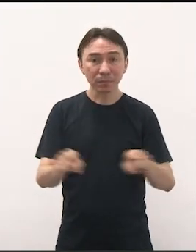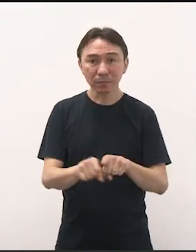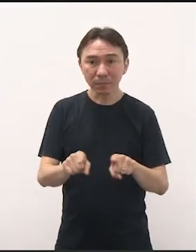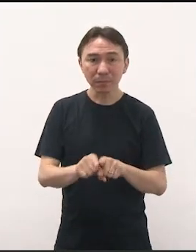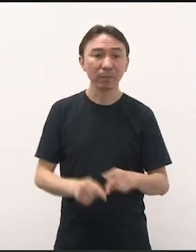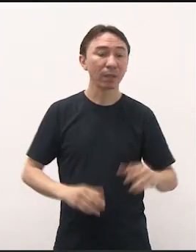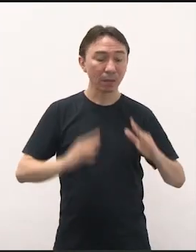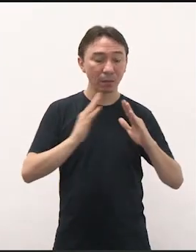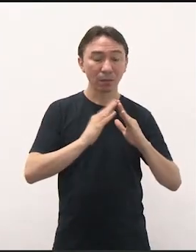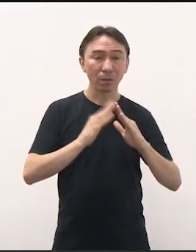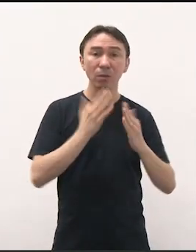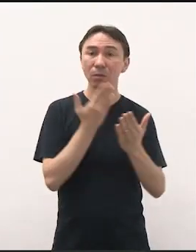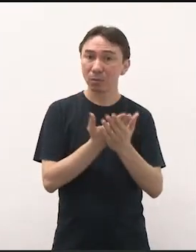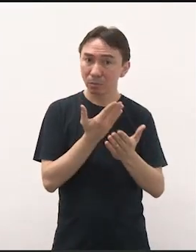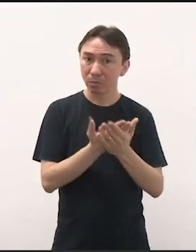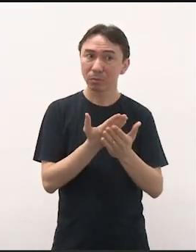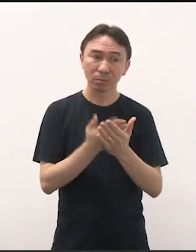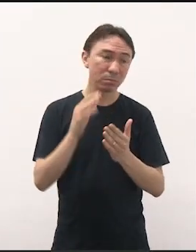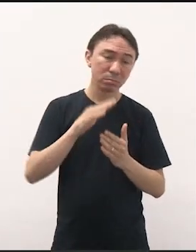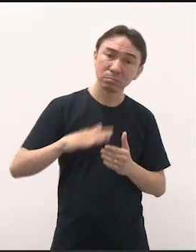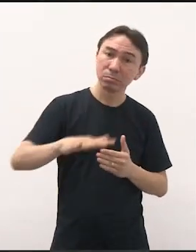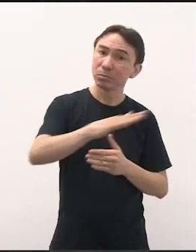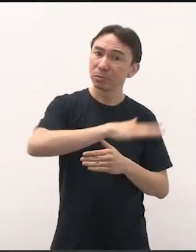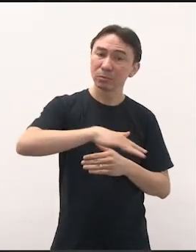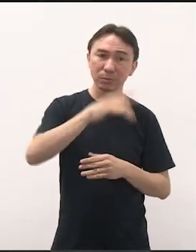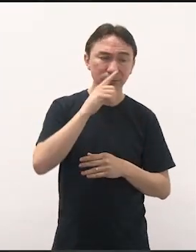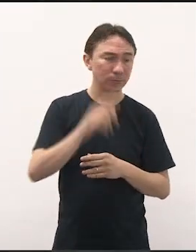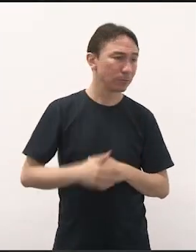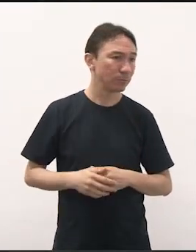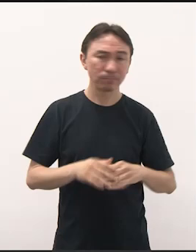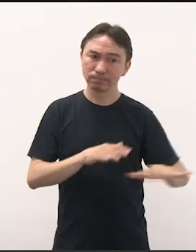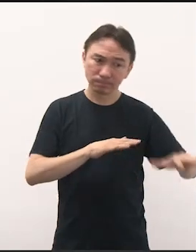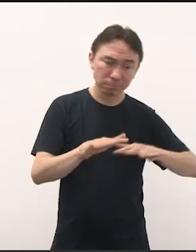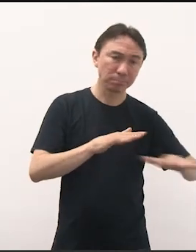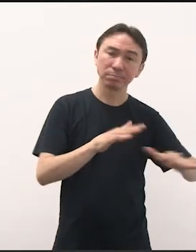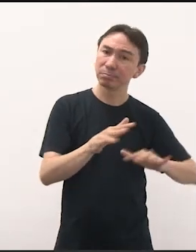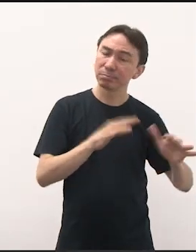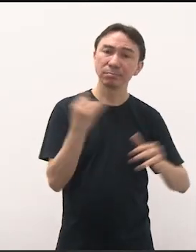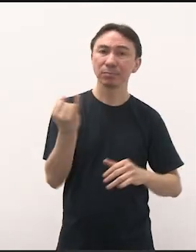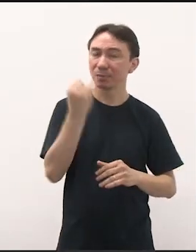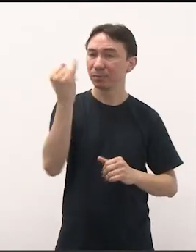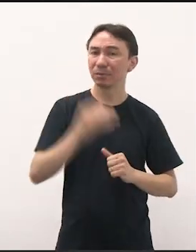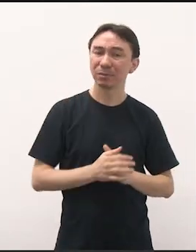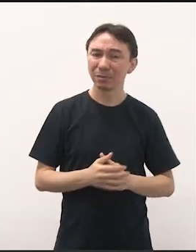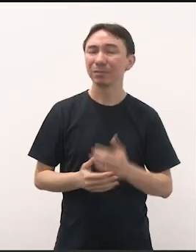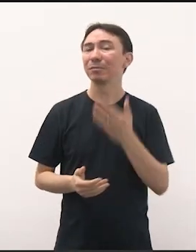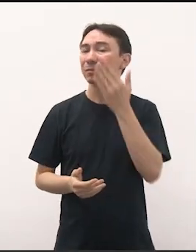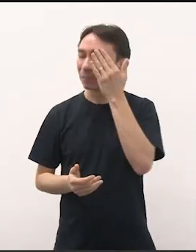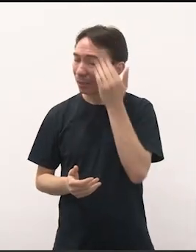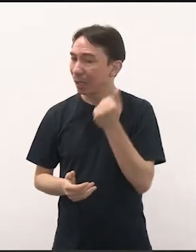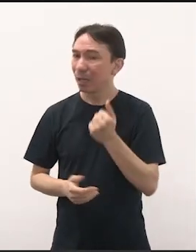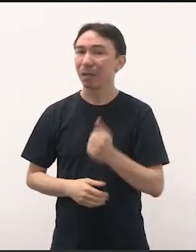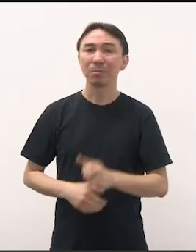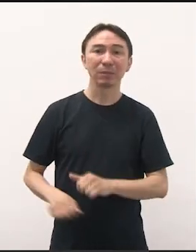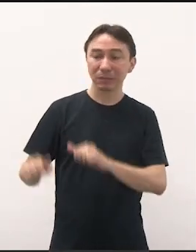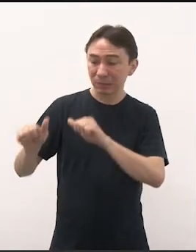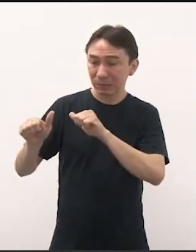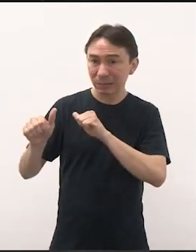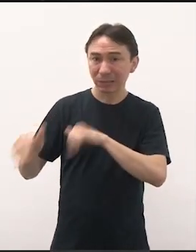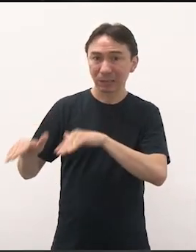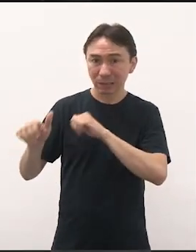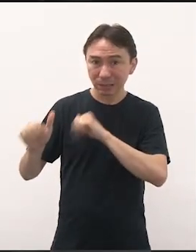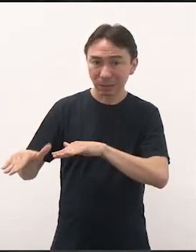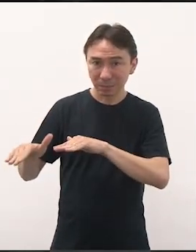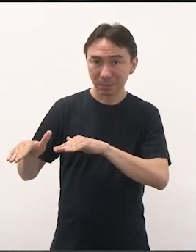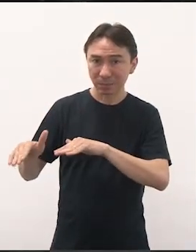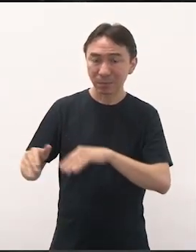se mobilizar para trabalhar sobre o tema. A gente sabe que o Setembro Amarelo ele é até polêmico, né? Porque